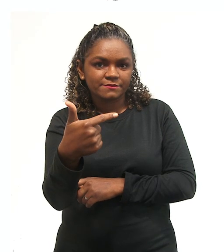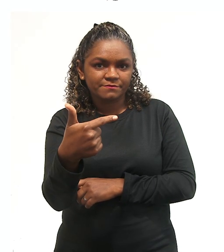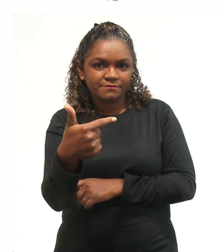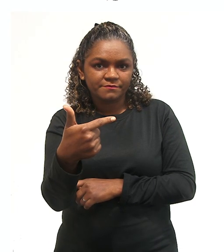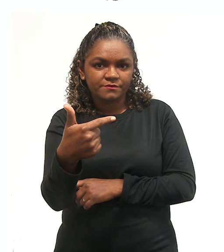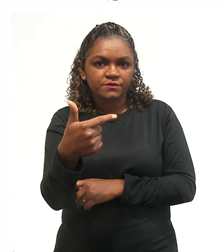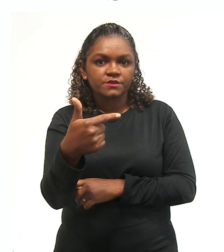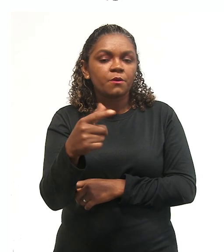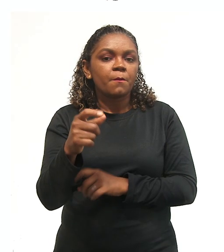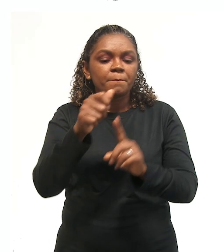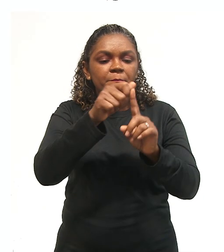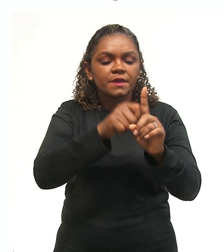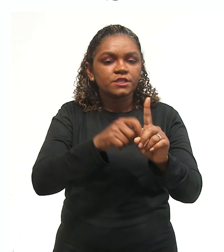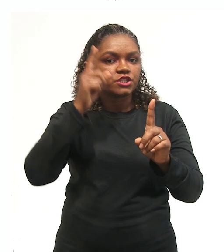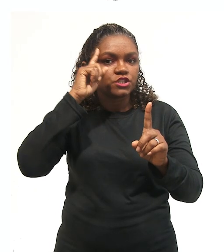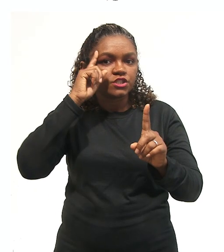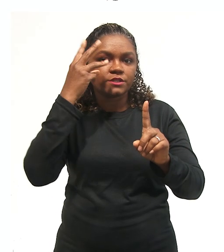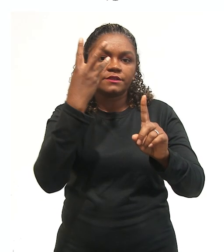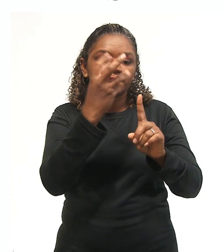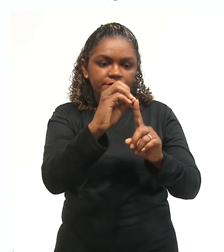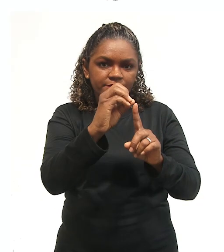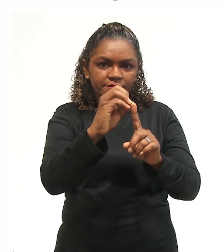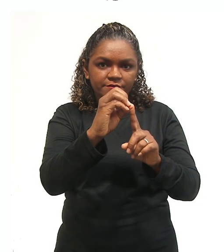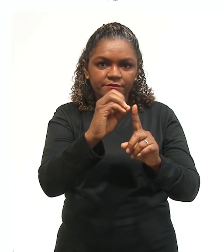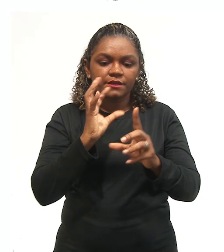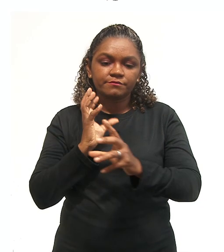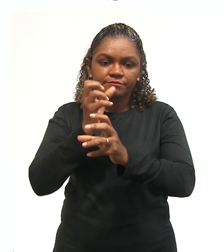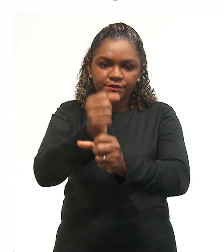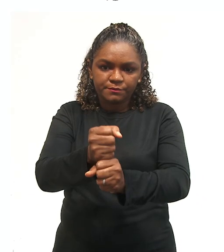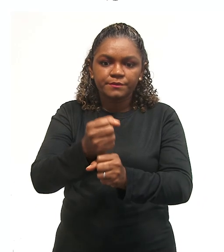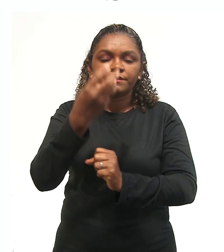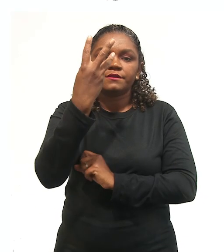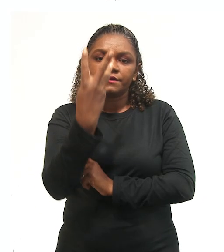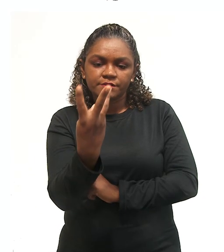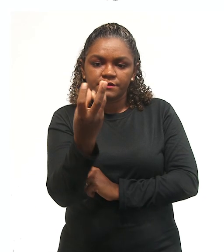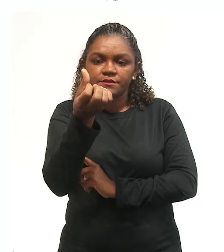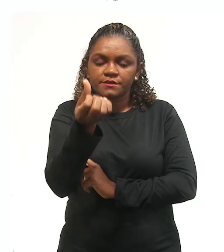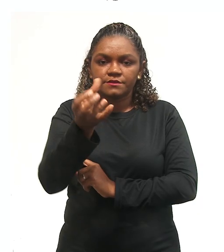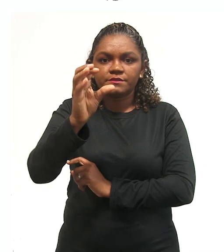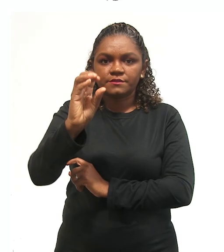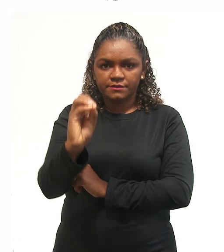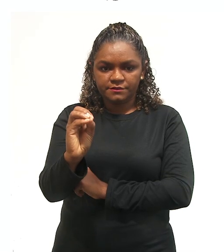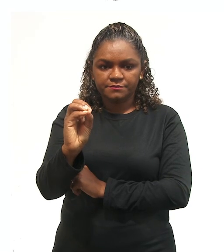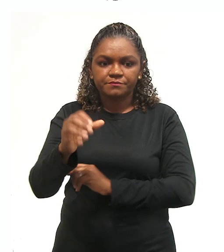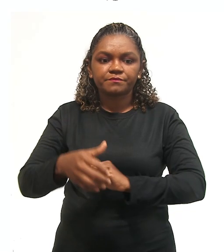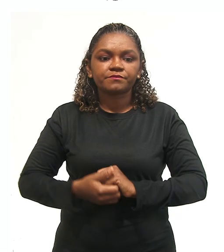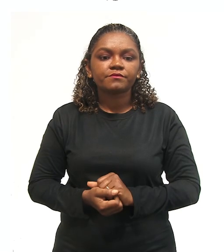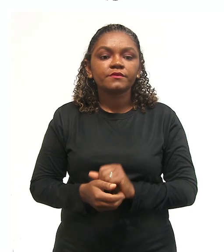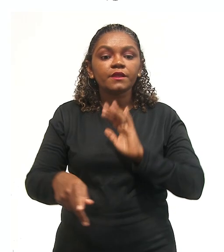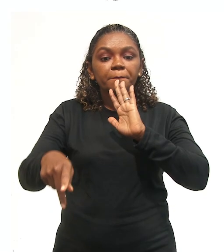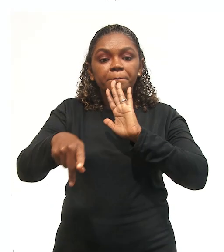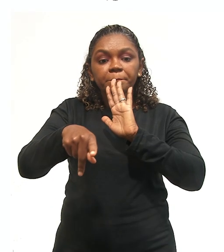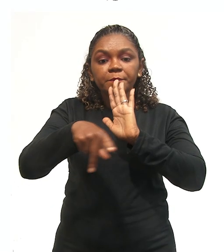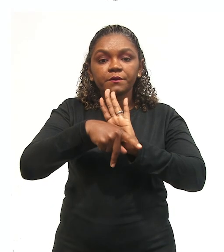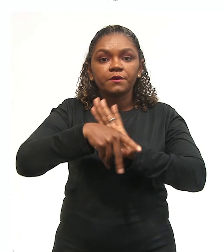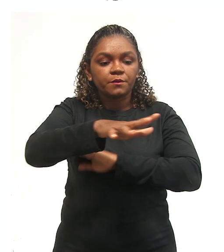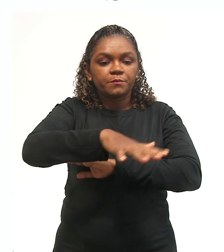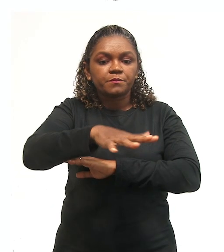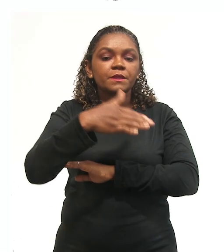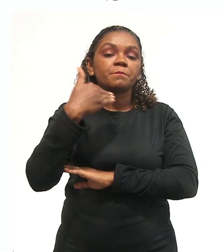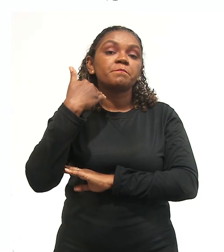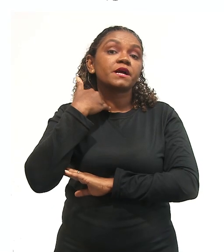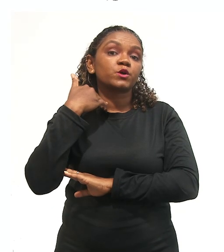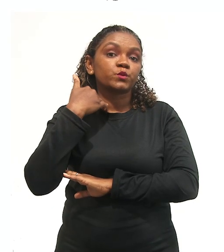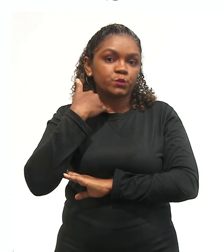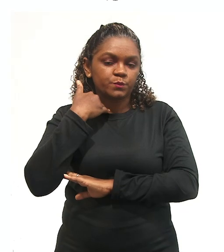tá? Esse uso, ele simplifica os cálculos muito usado em operações bancárias e